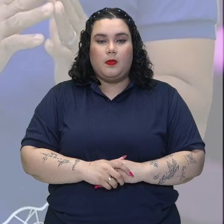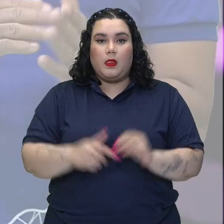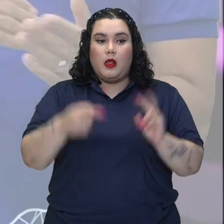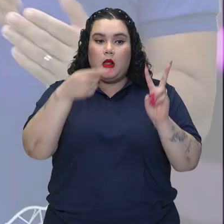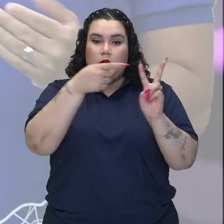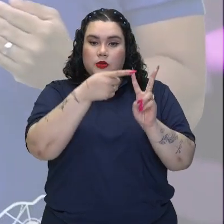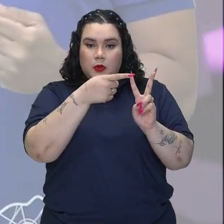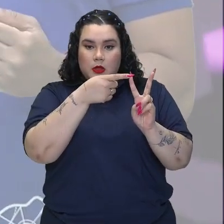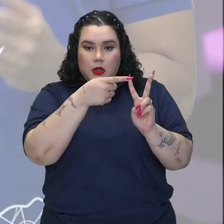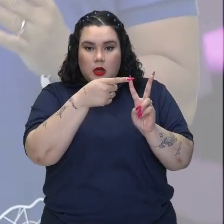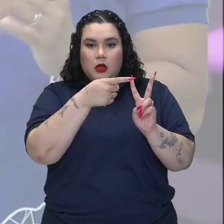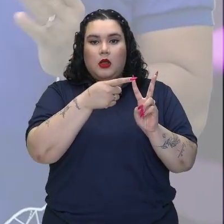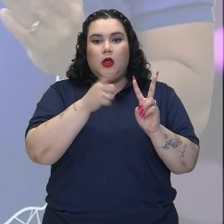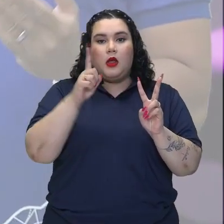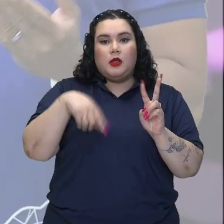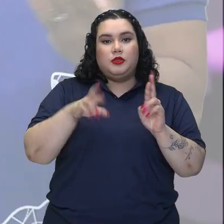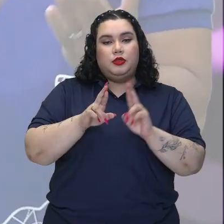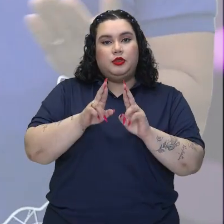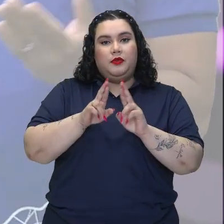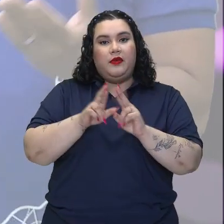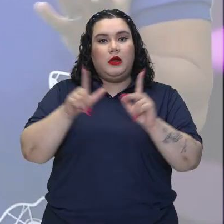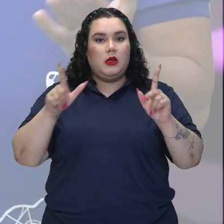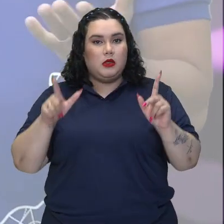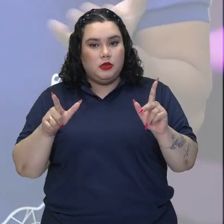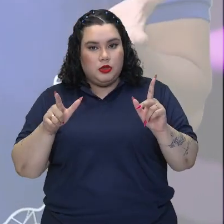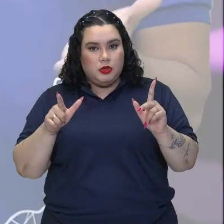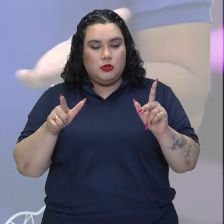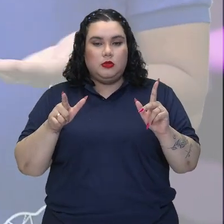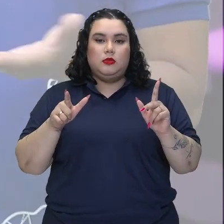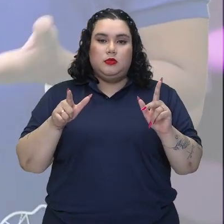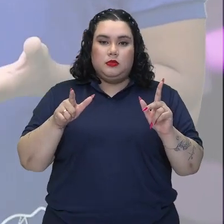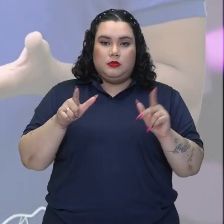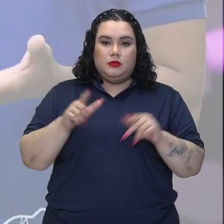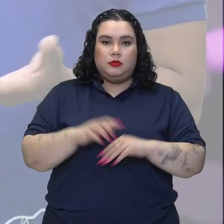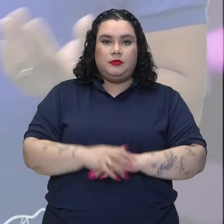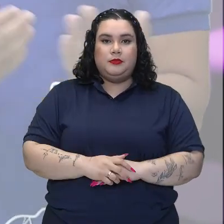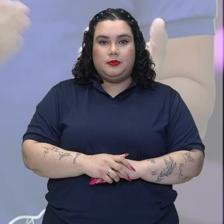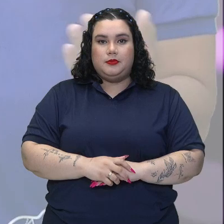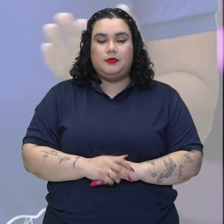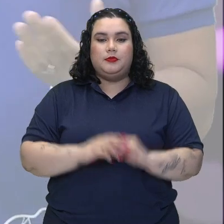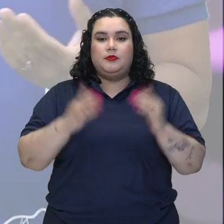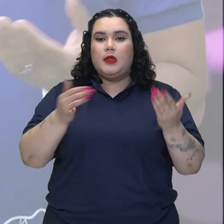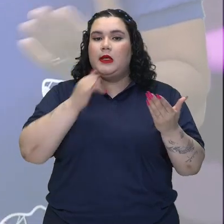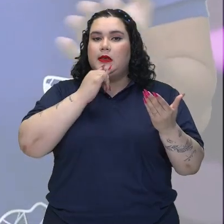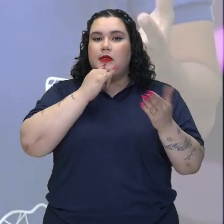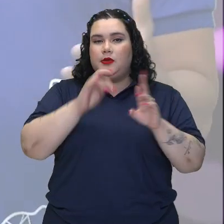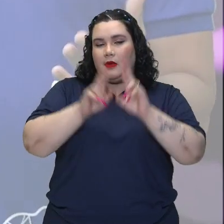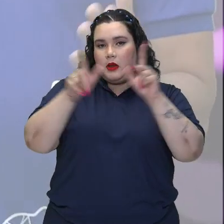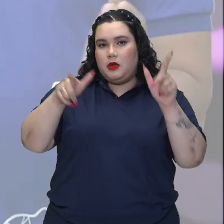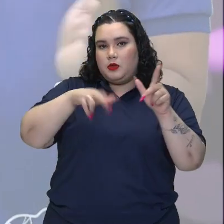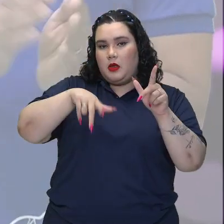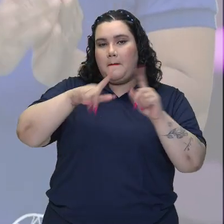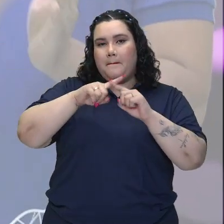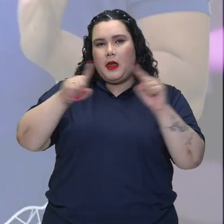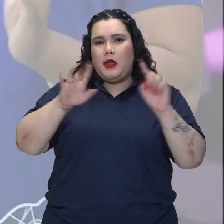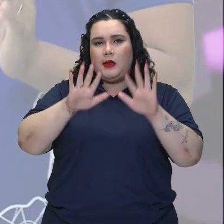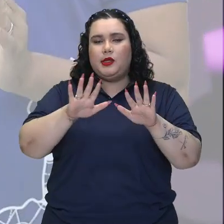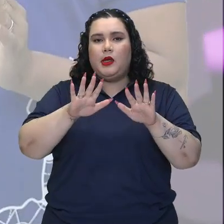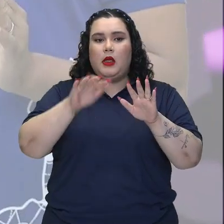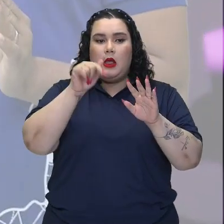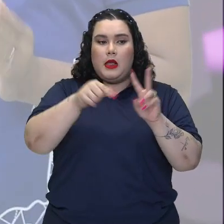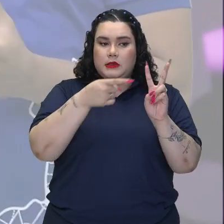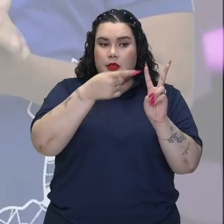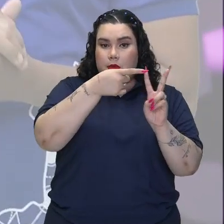vai ser o oposto, vai ser uma operação ali. Eu não posso nem definir como oposto, mas vamos fazer um acordo aqui, que é